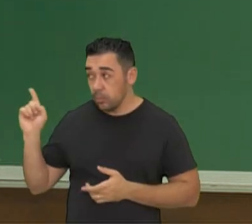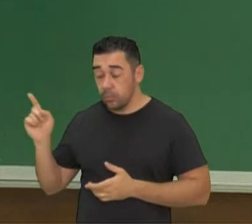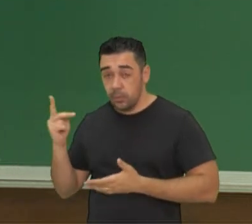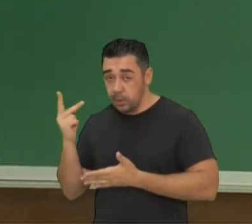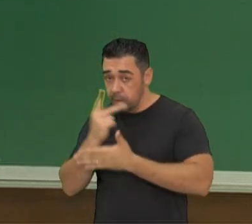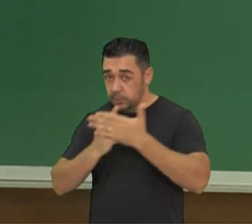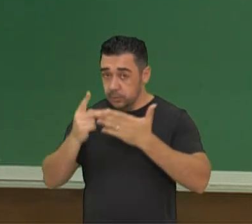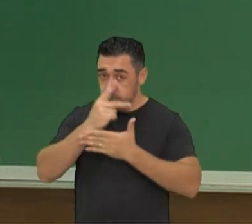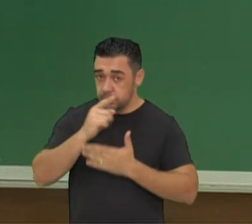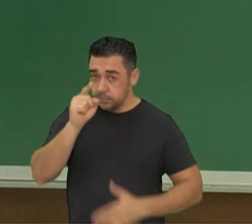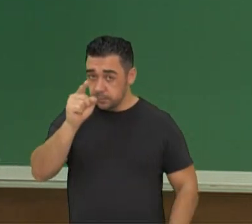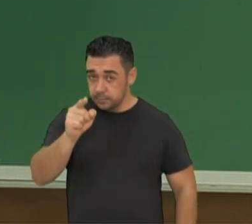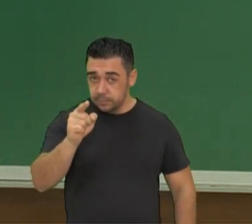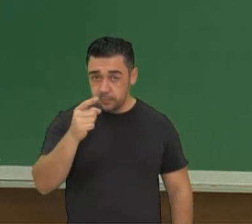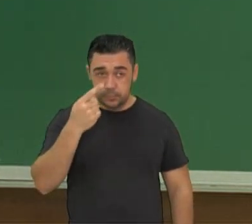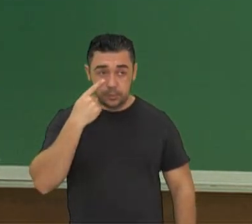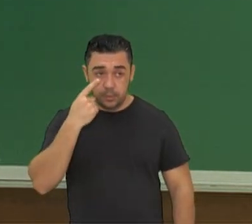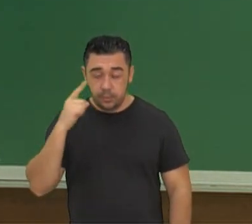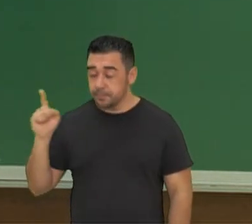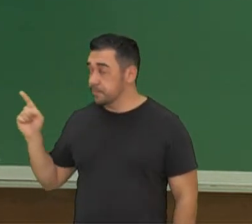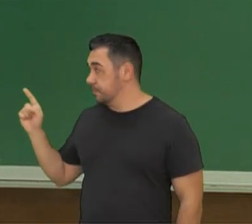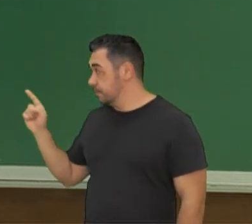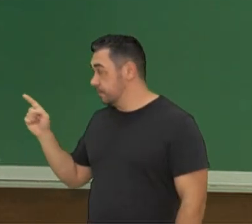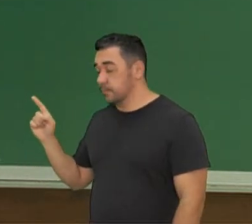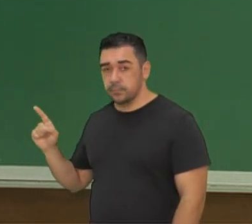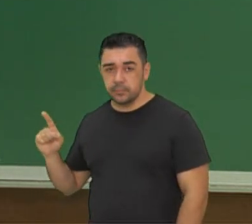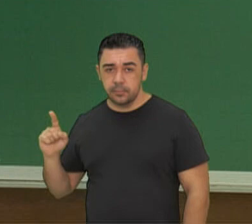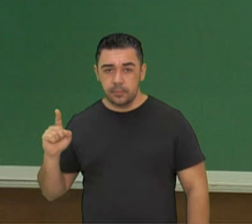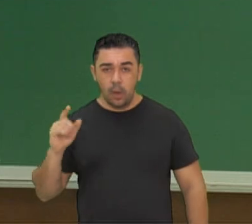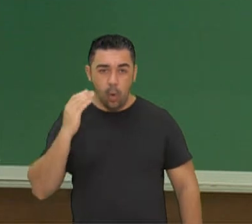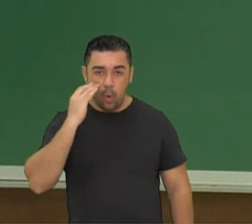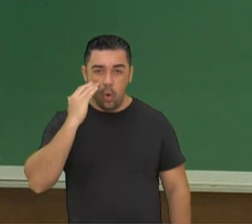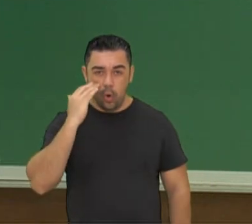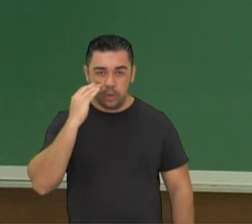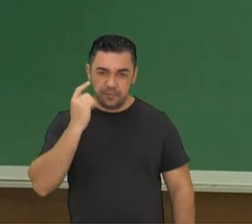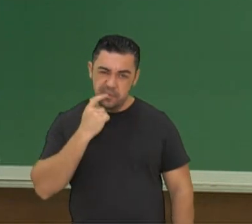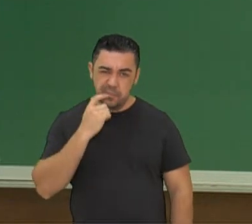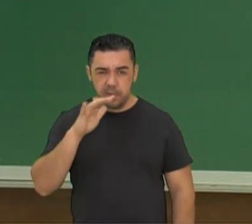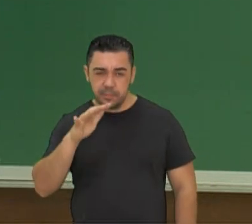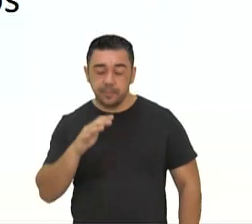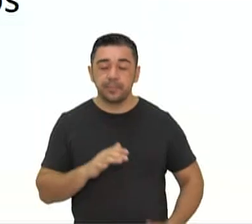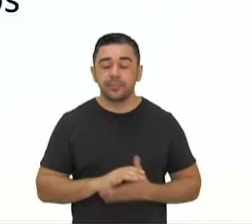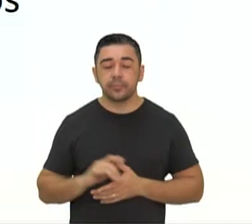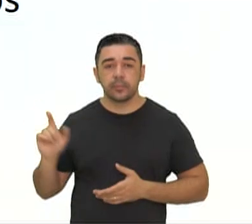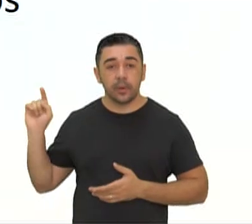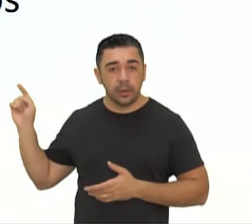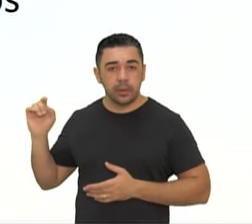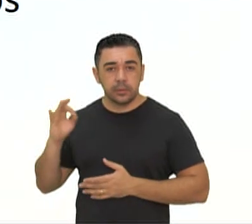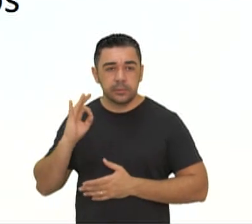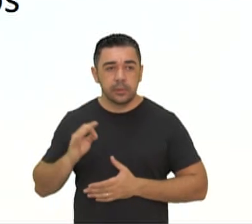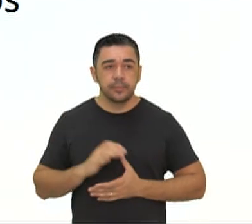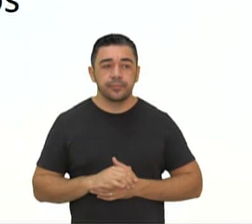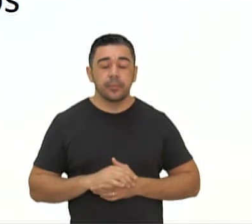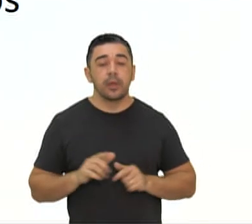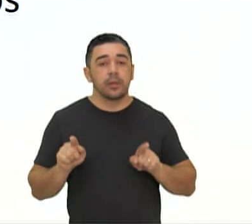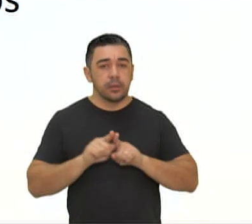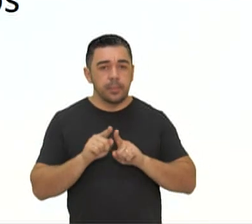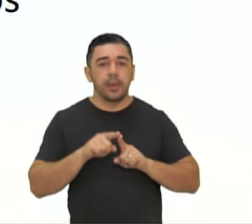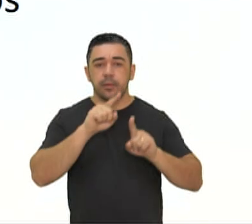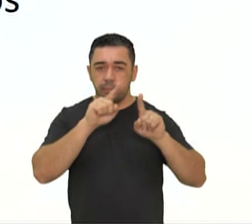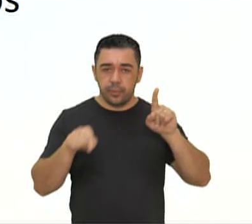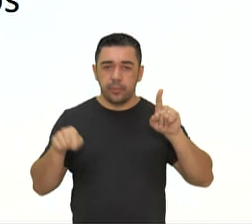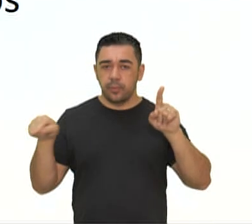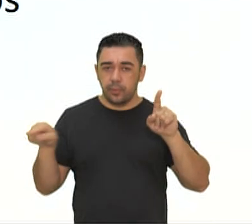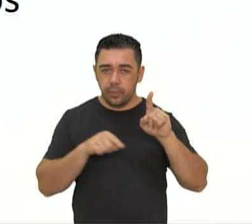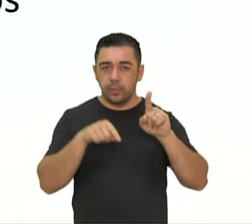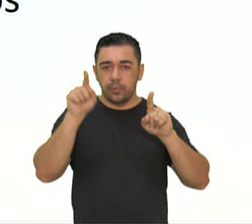polígono, tá? Esse polígono ele tá aqui meio rosa, meio vermelhinho, certo? Na tela. Eu desenhei